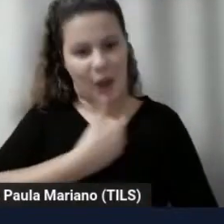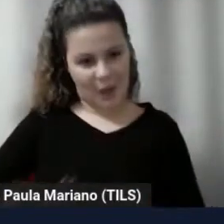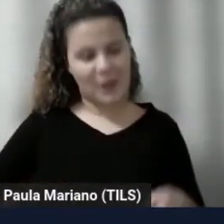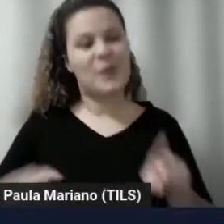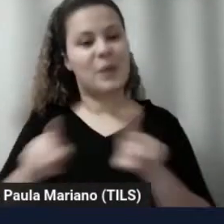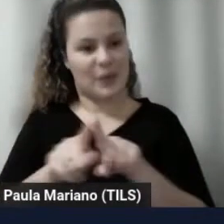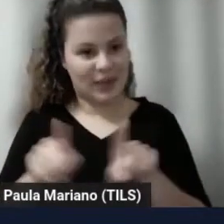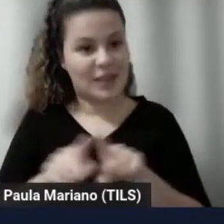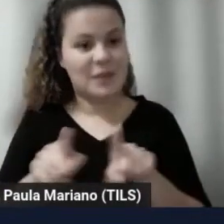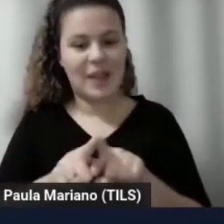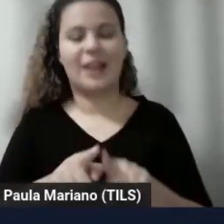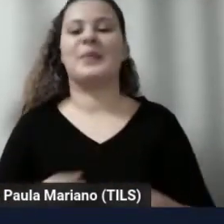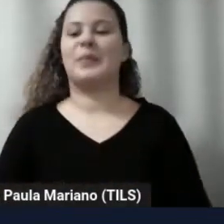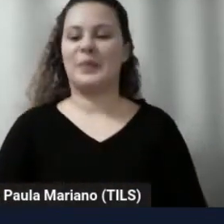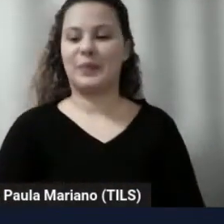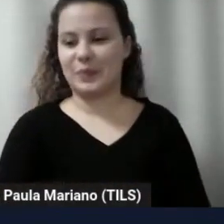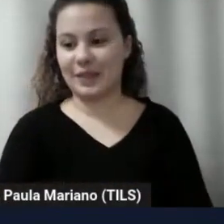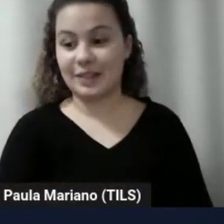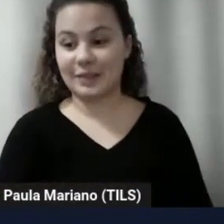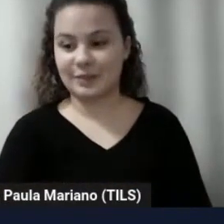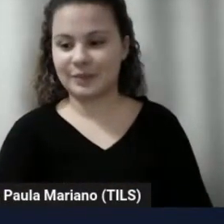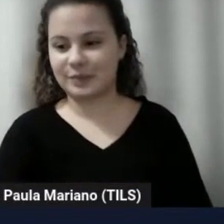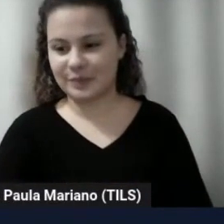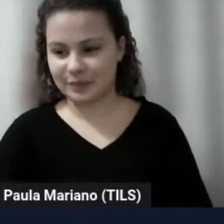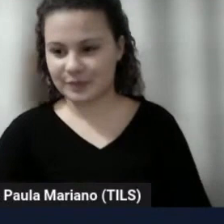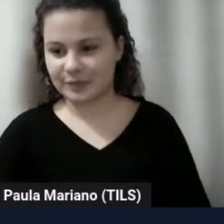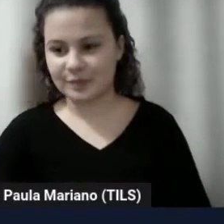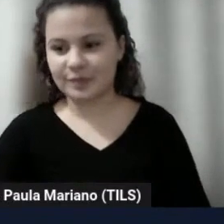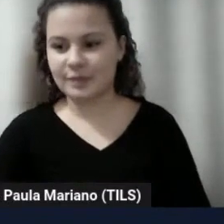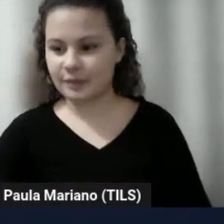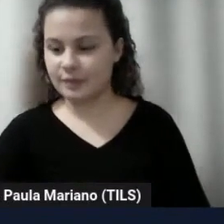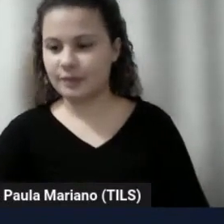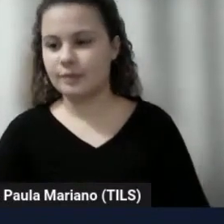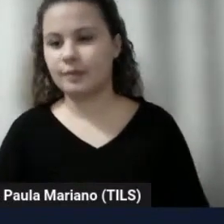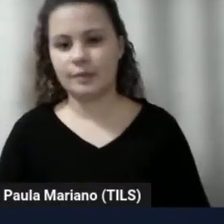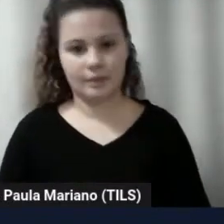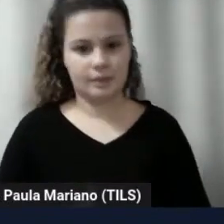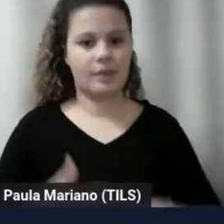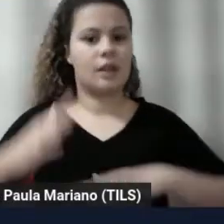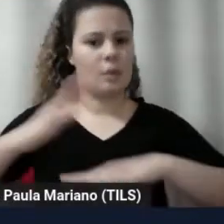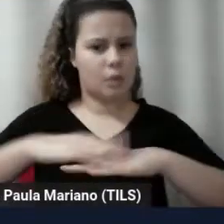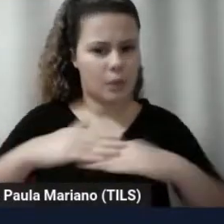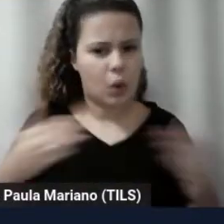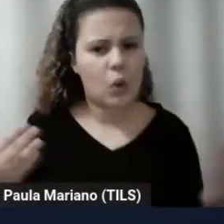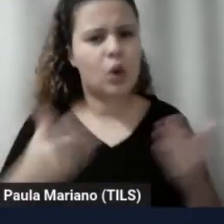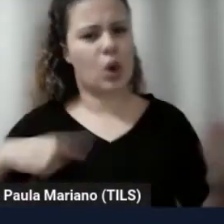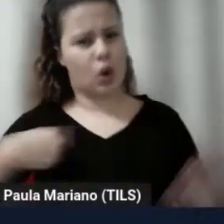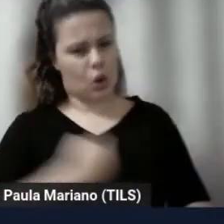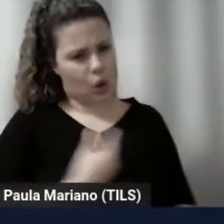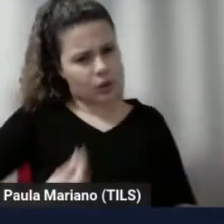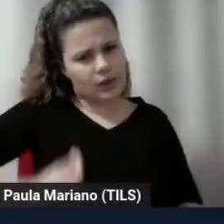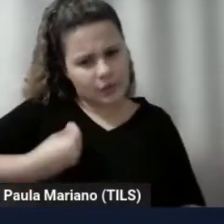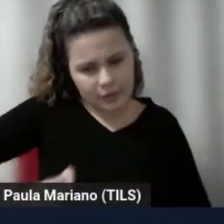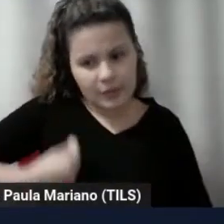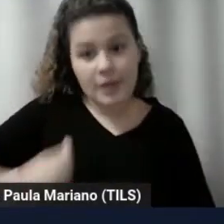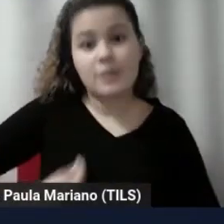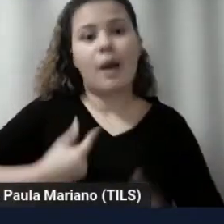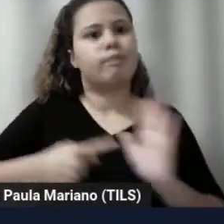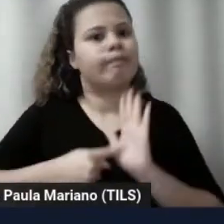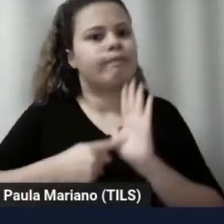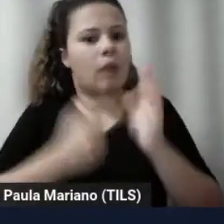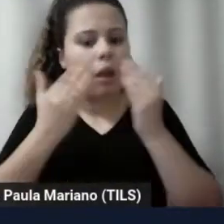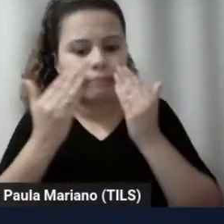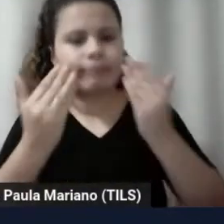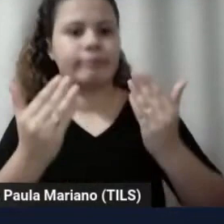entes federados. A conjuntura, então, em que a gente vive, ela escancara a centralidade do sistema da